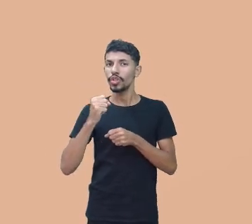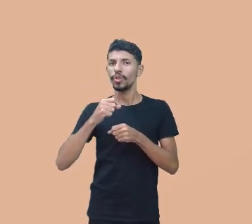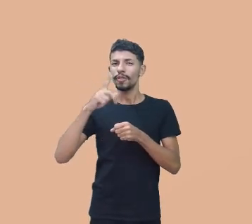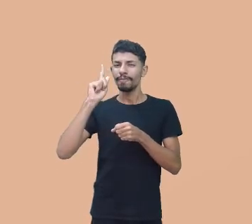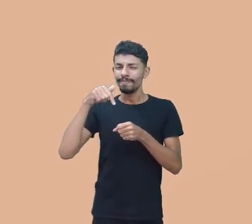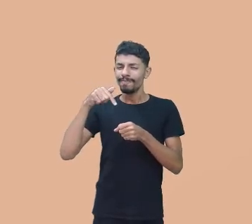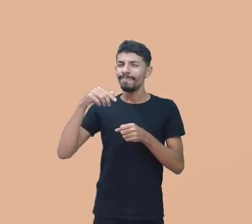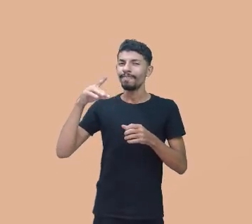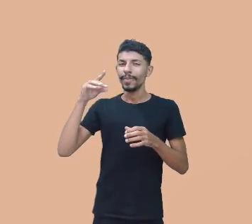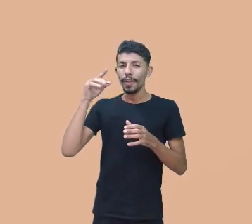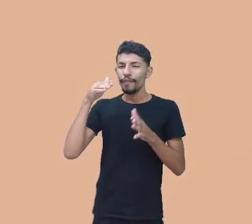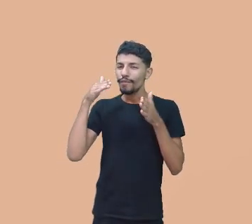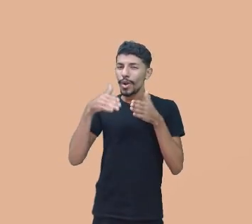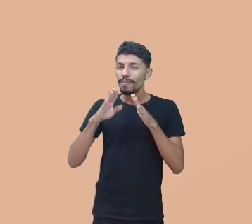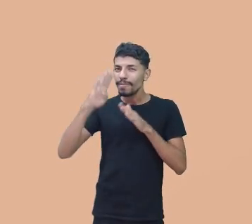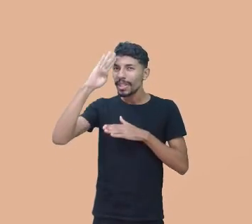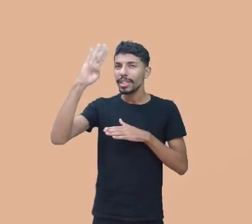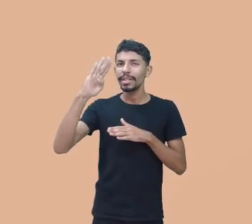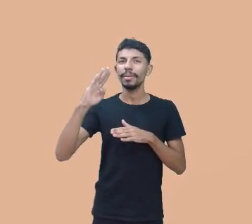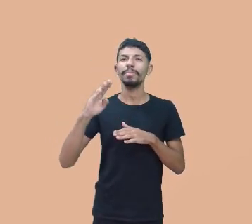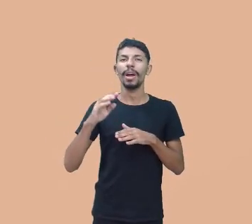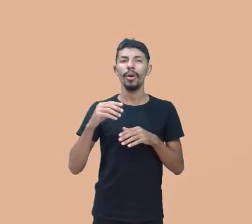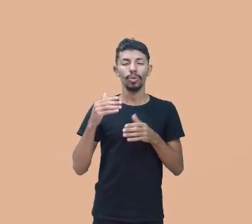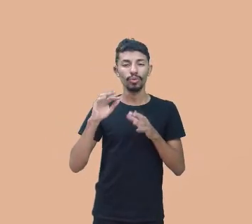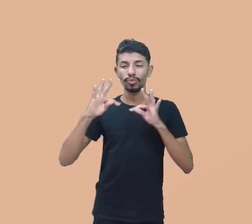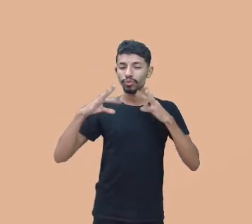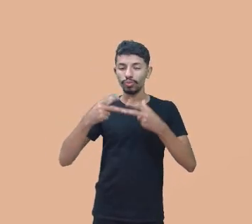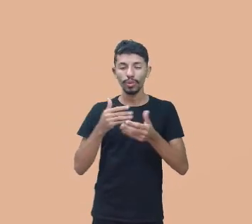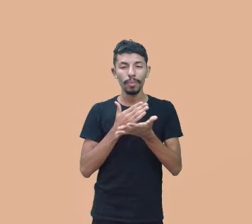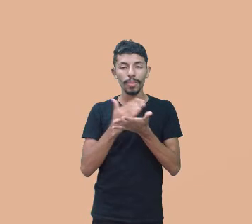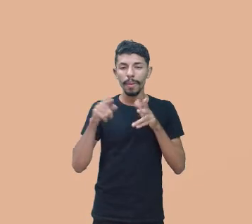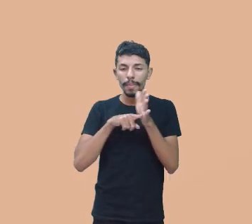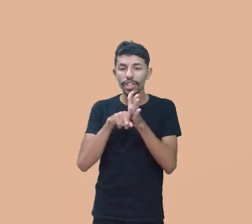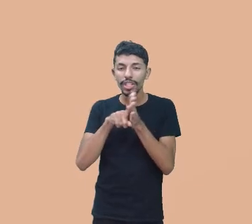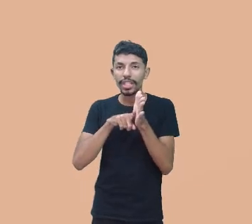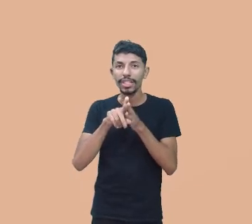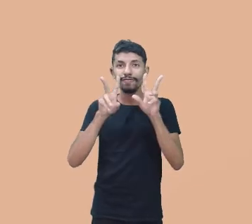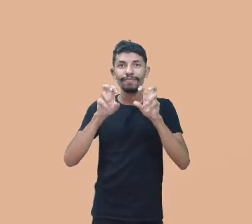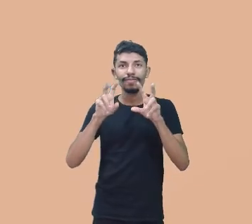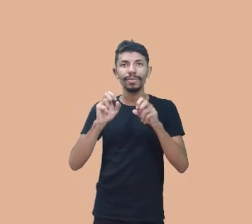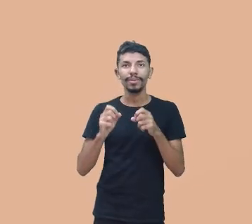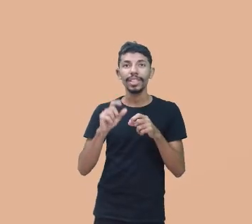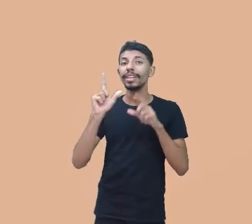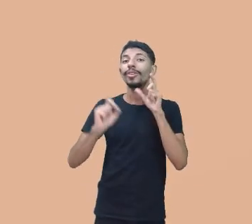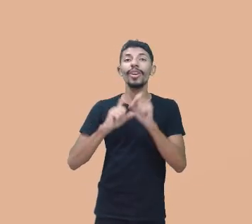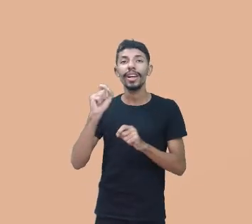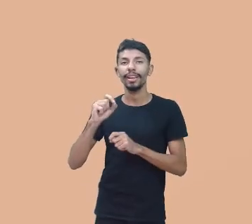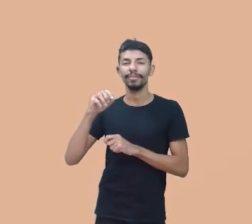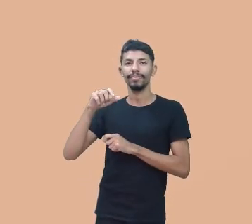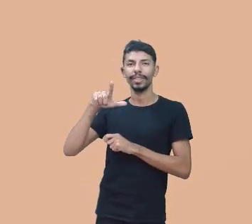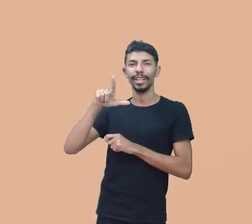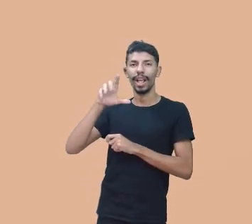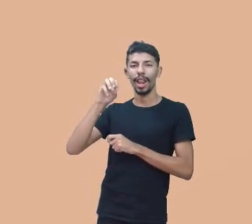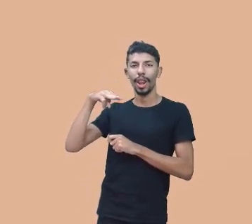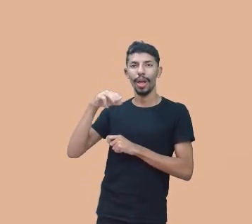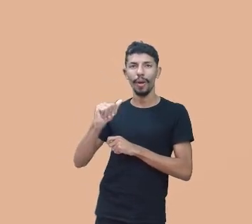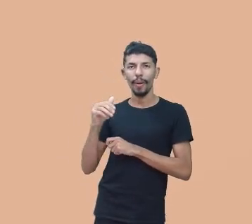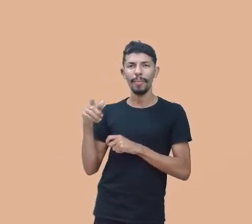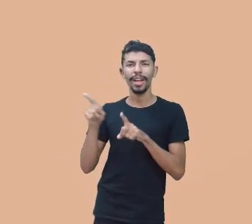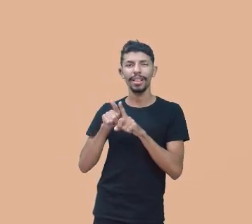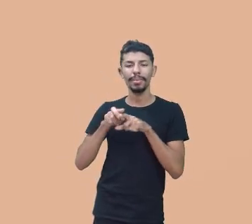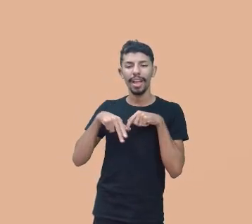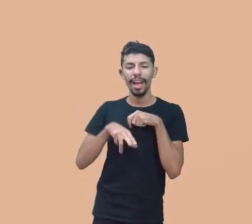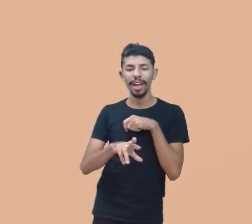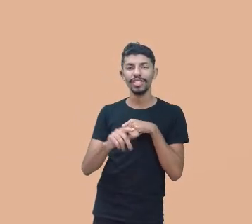brega funk. E foi com MC Loma, né, e as Gêmeas Lacração. E aí que a gente sabe com a